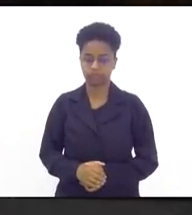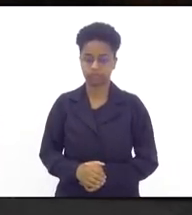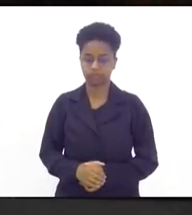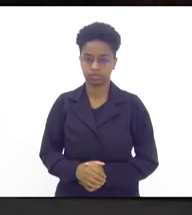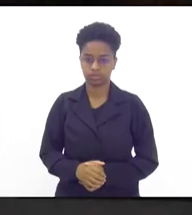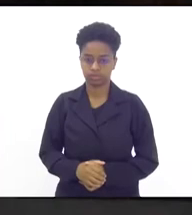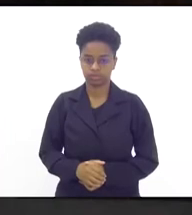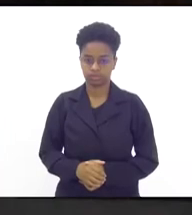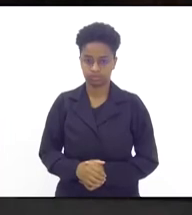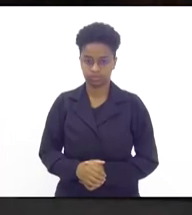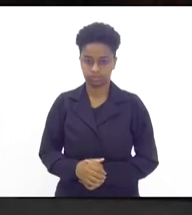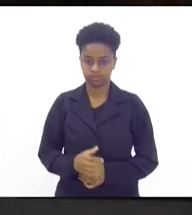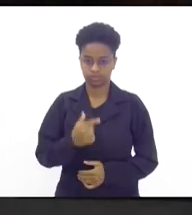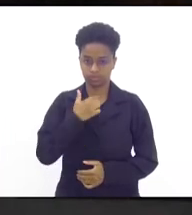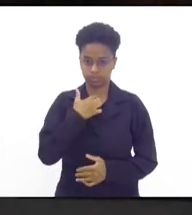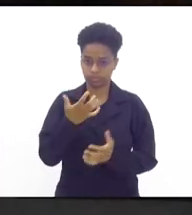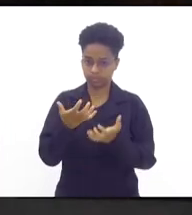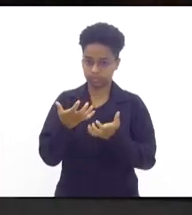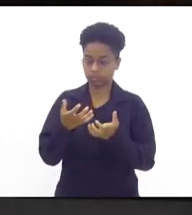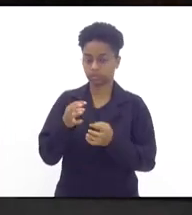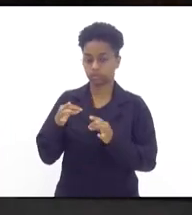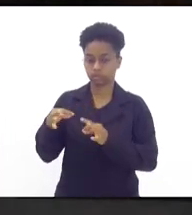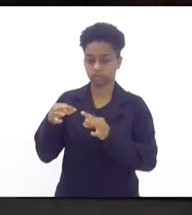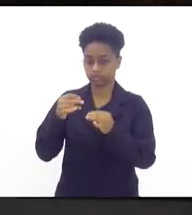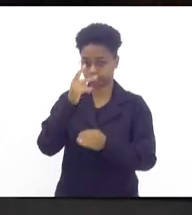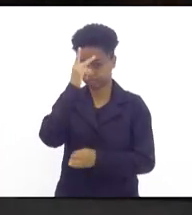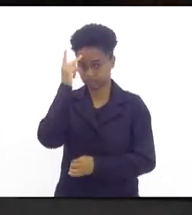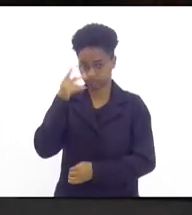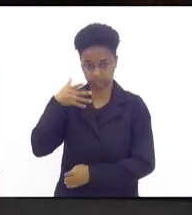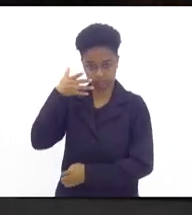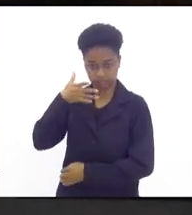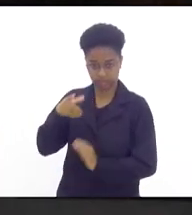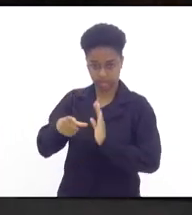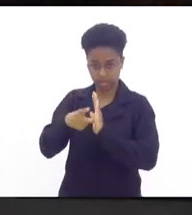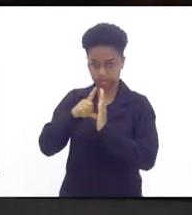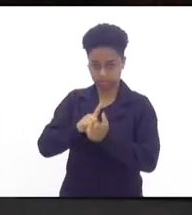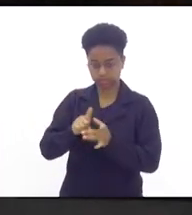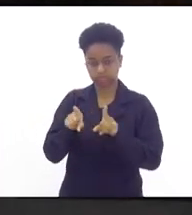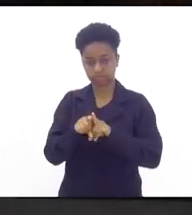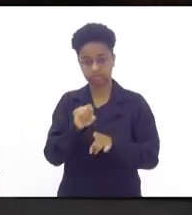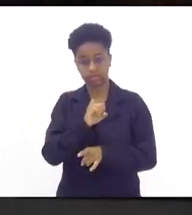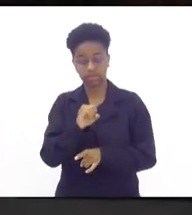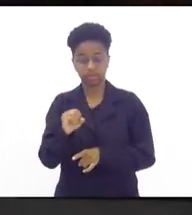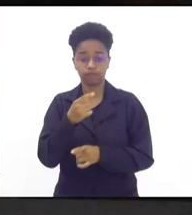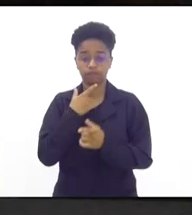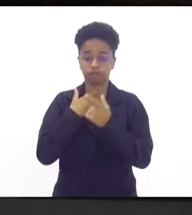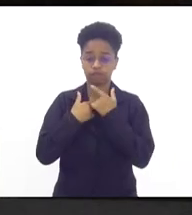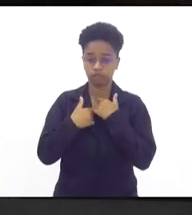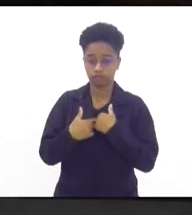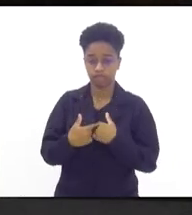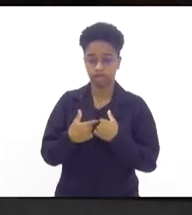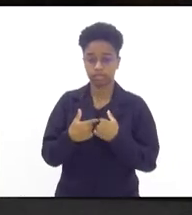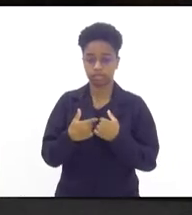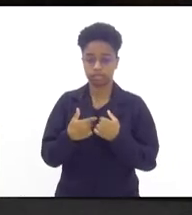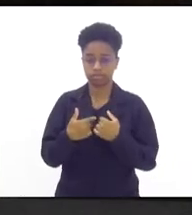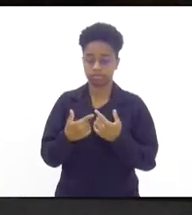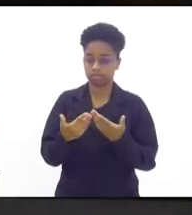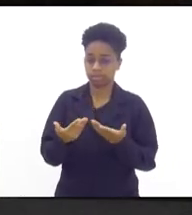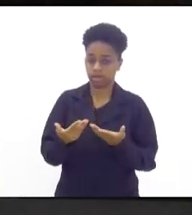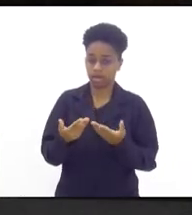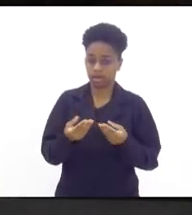que foram oradores e que desejasse enviar se possível